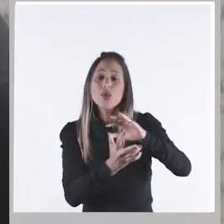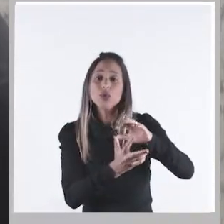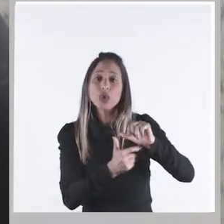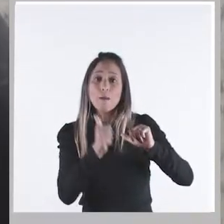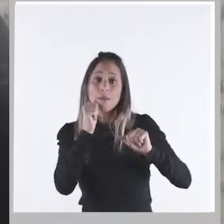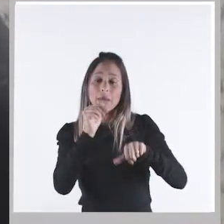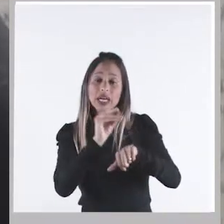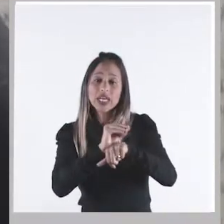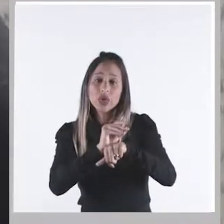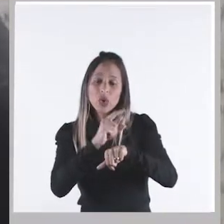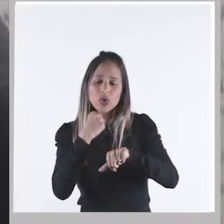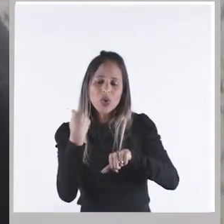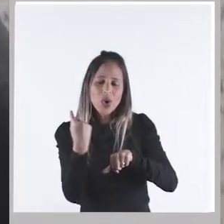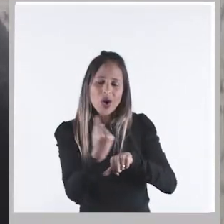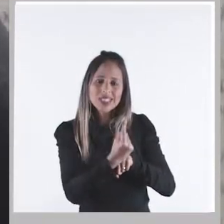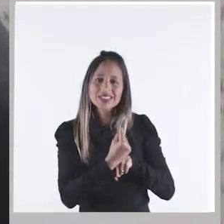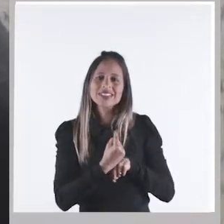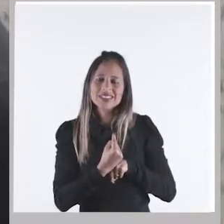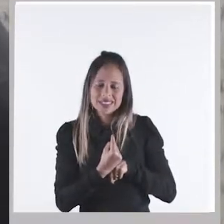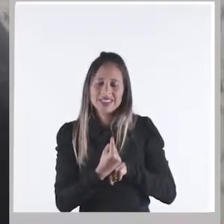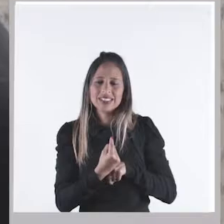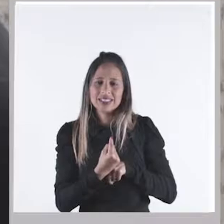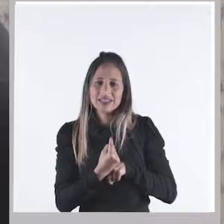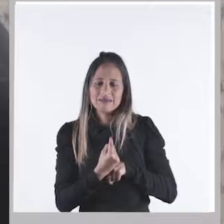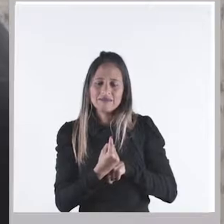E então, assim, ela sempre teve